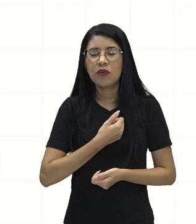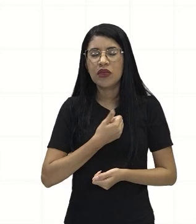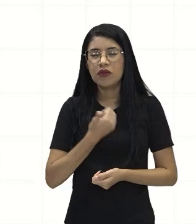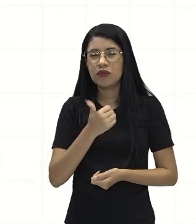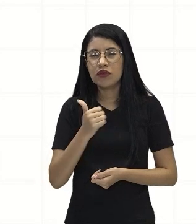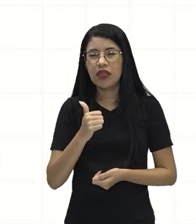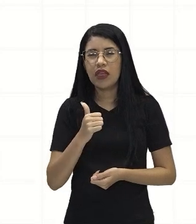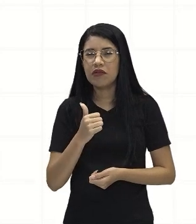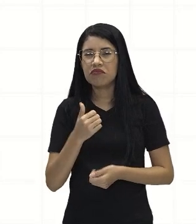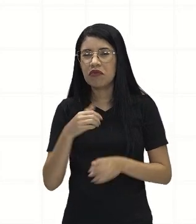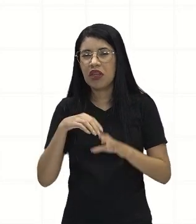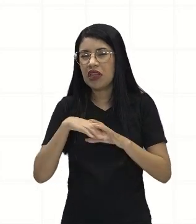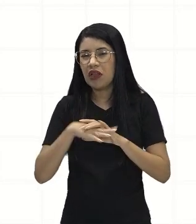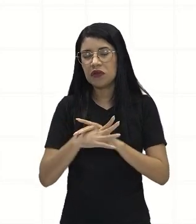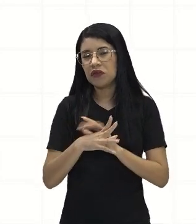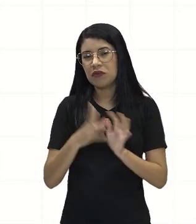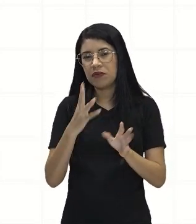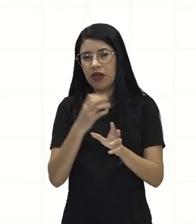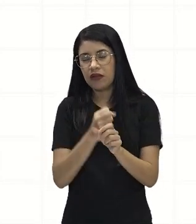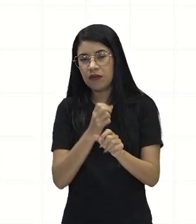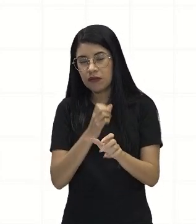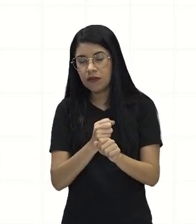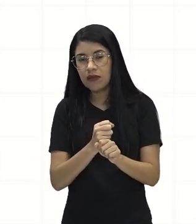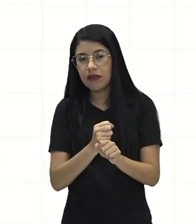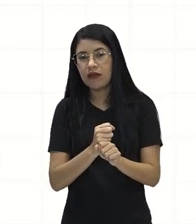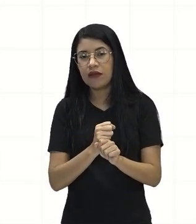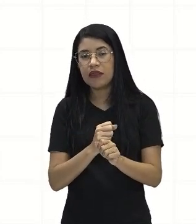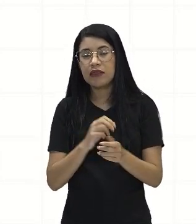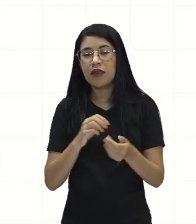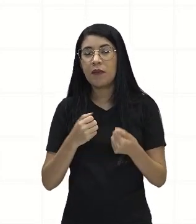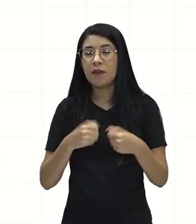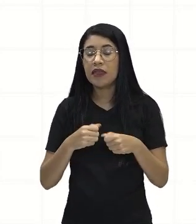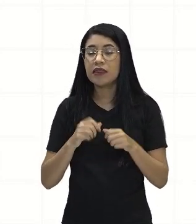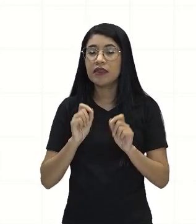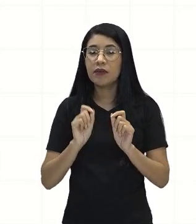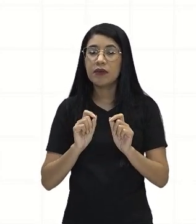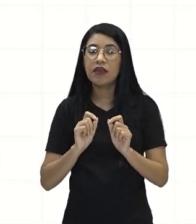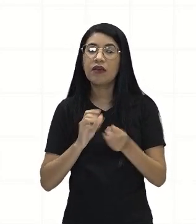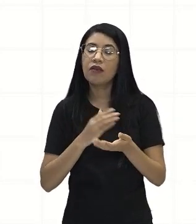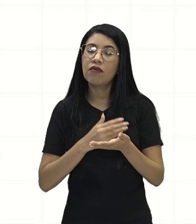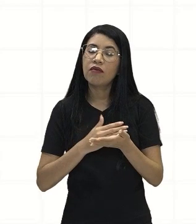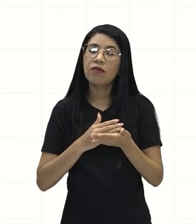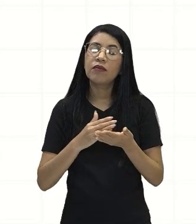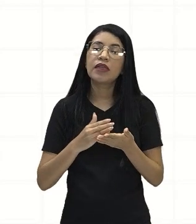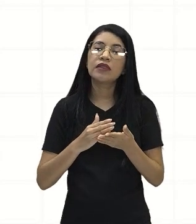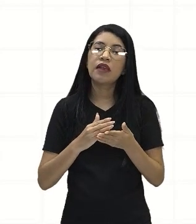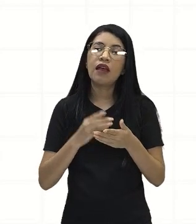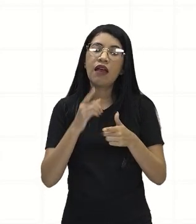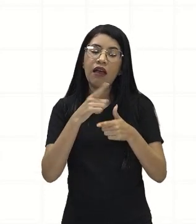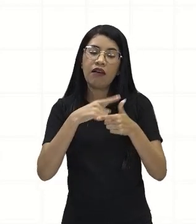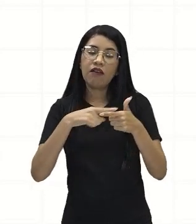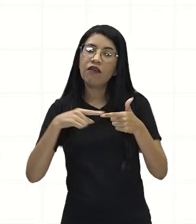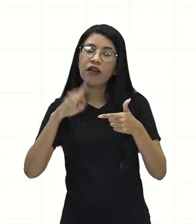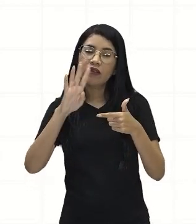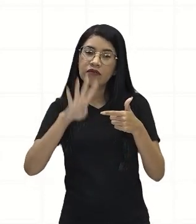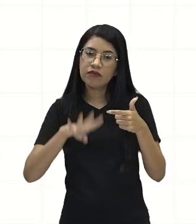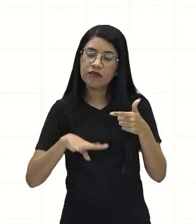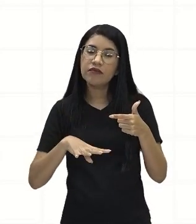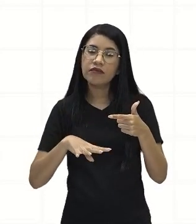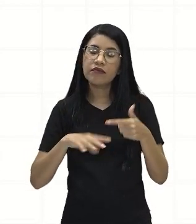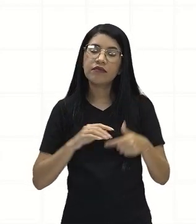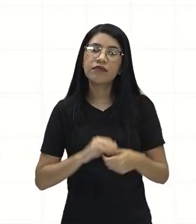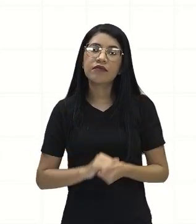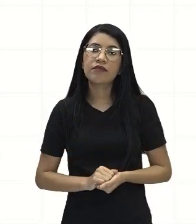nossa zona de conforto. Então, nós precisamos inicialmente realizar a fatoração desse